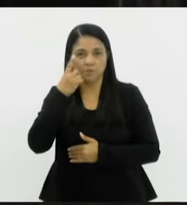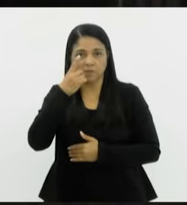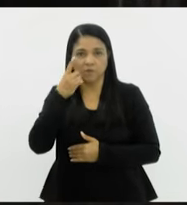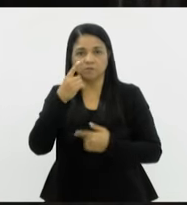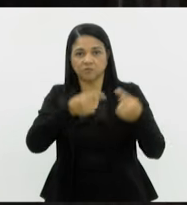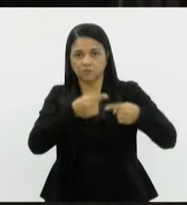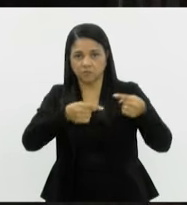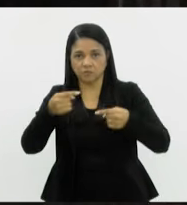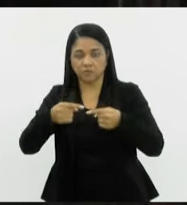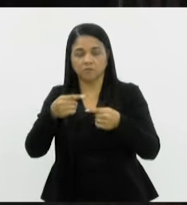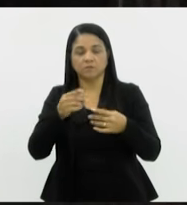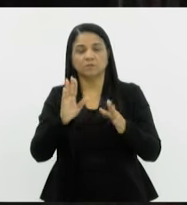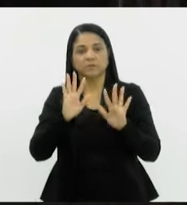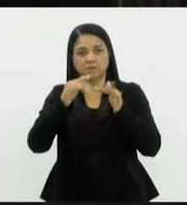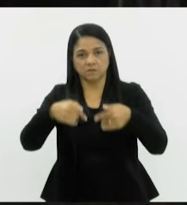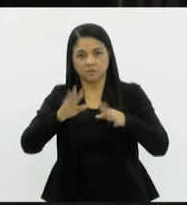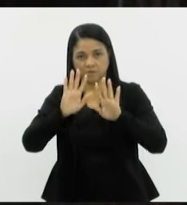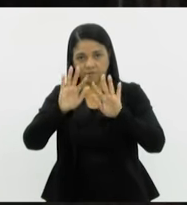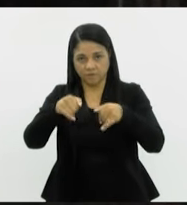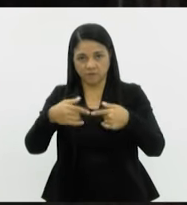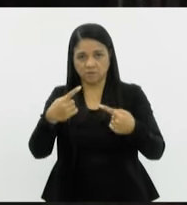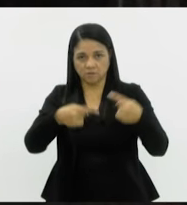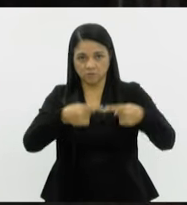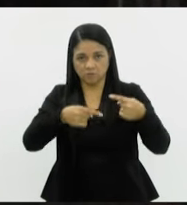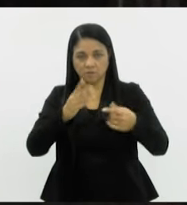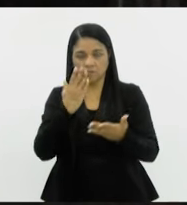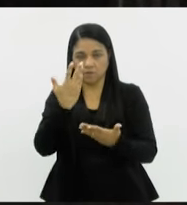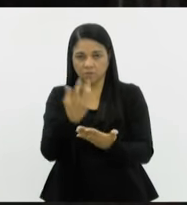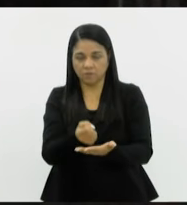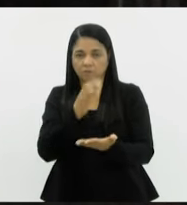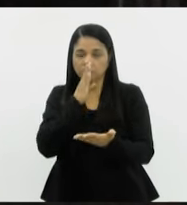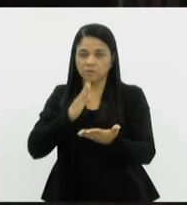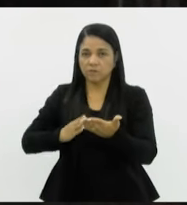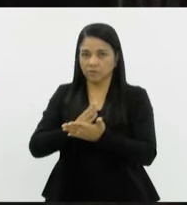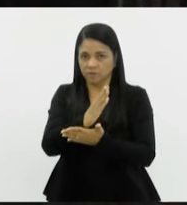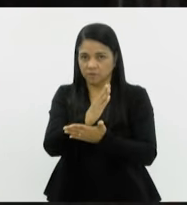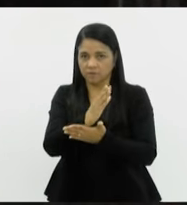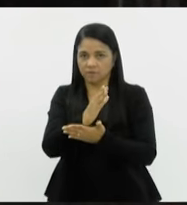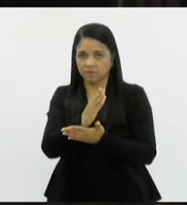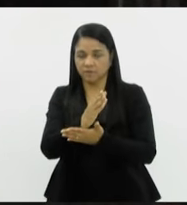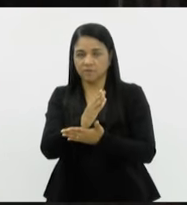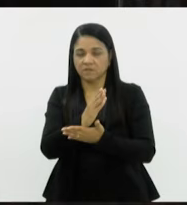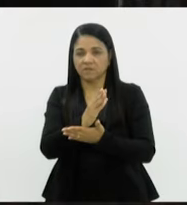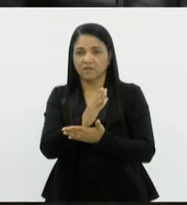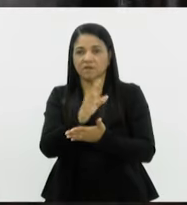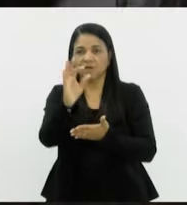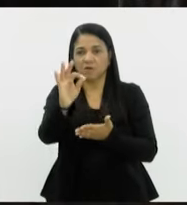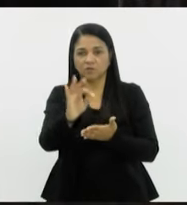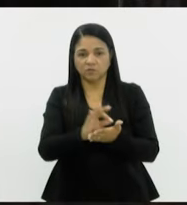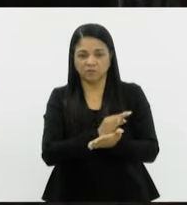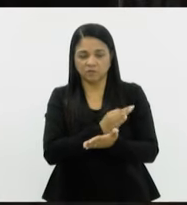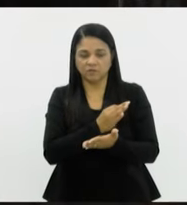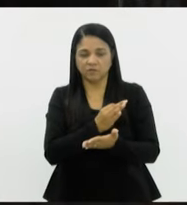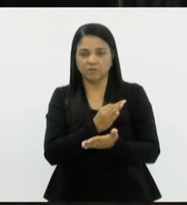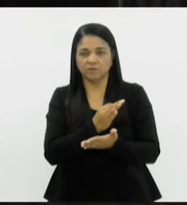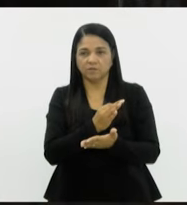havendo quem queira discutir, encerrada a discussão e votação, os senhores que aprovam, mas como estão aprovado, vai à